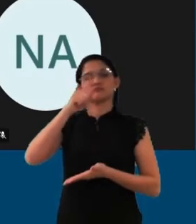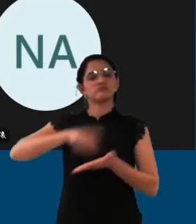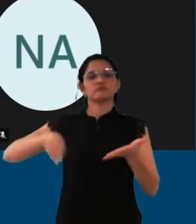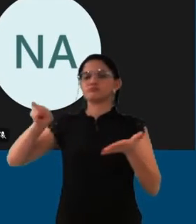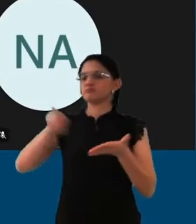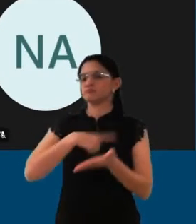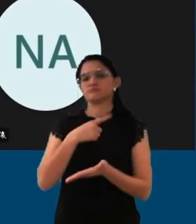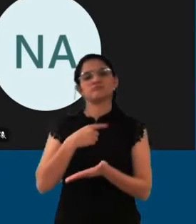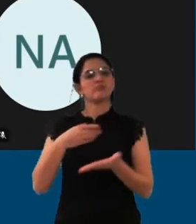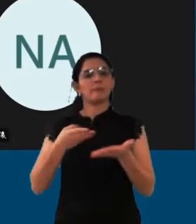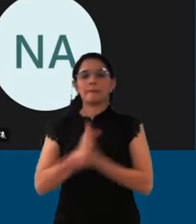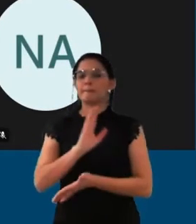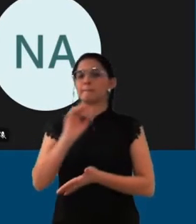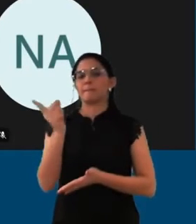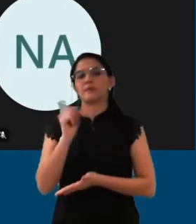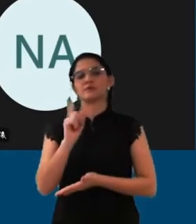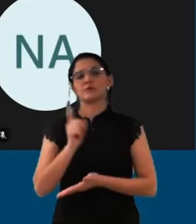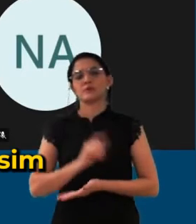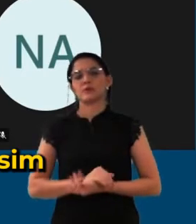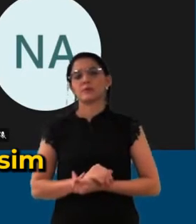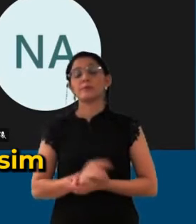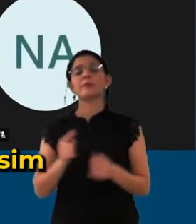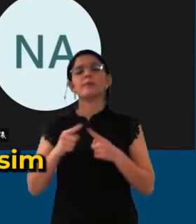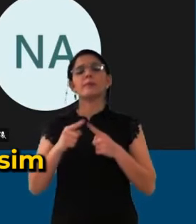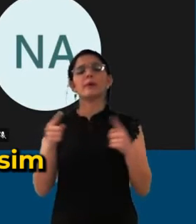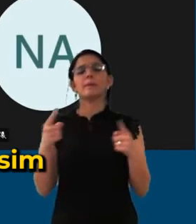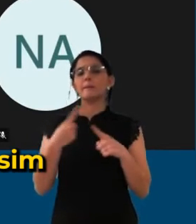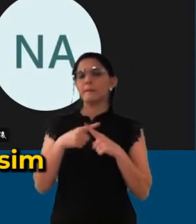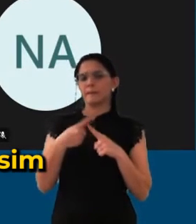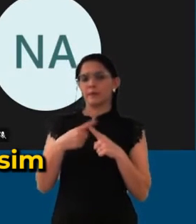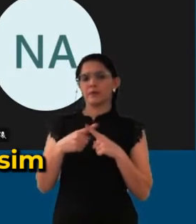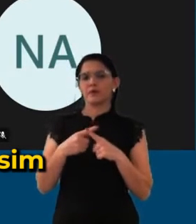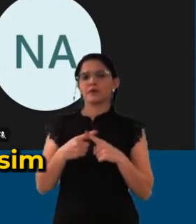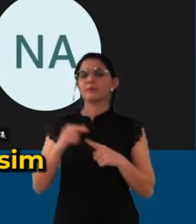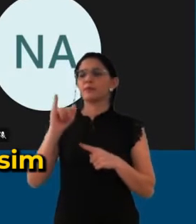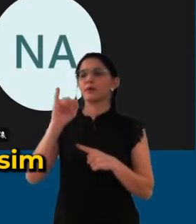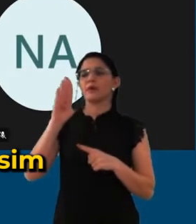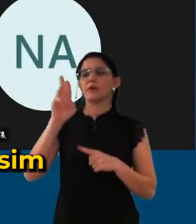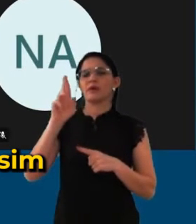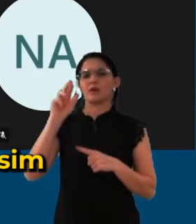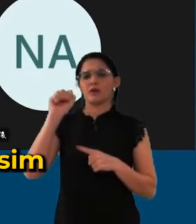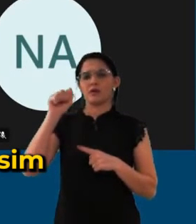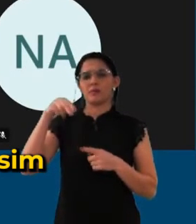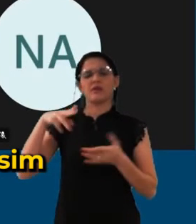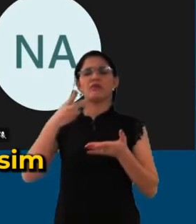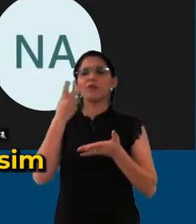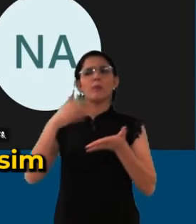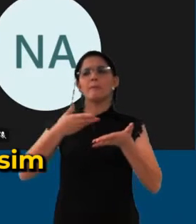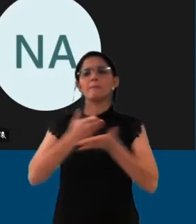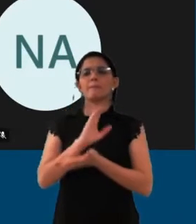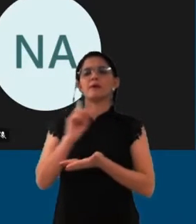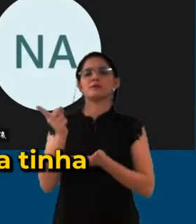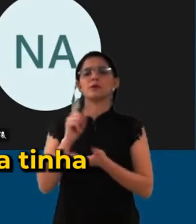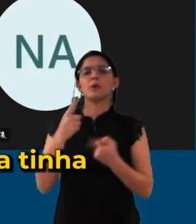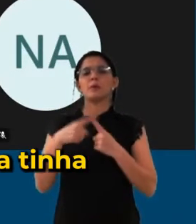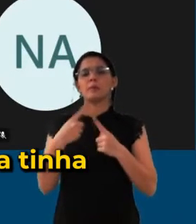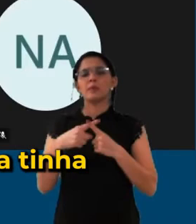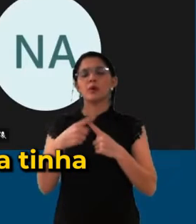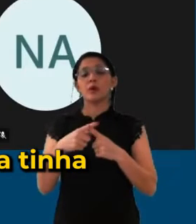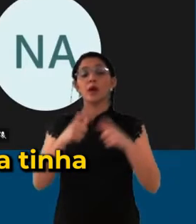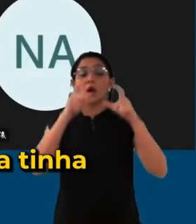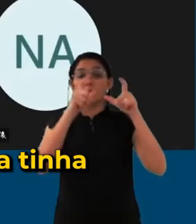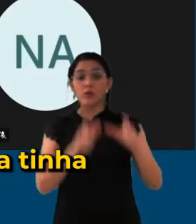foi nenhuma digamos, nenhuma objeção técnica, mas sim quantitativa, de área. O